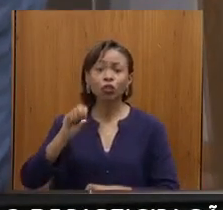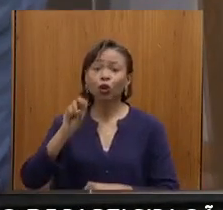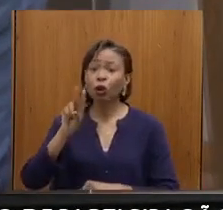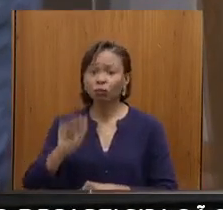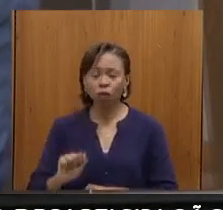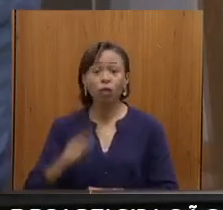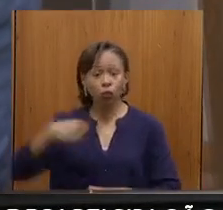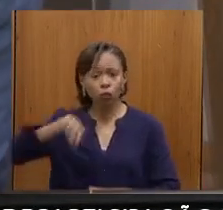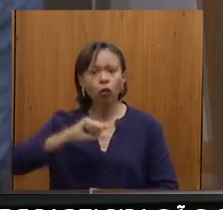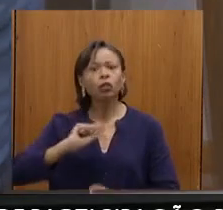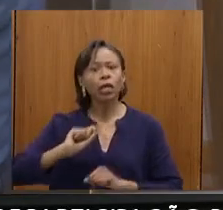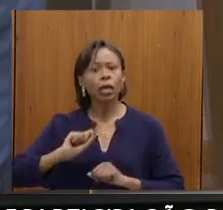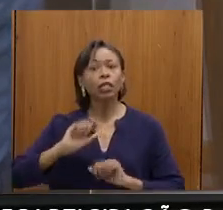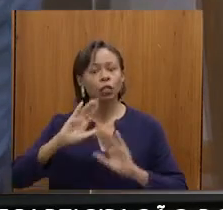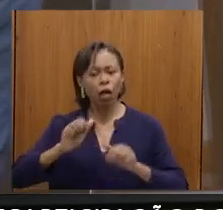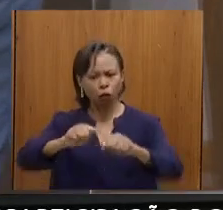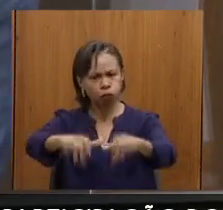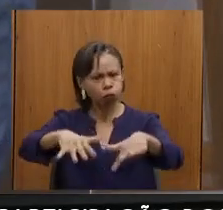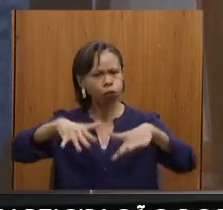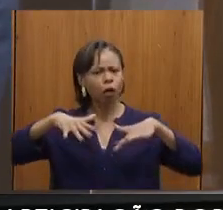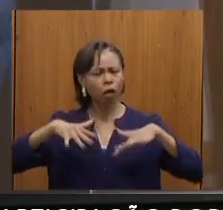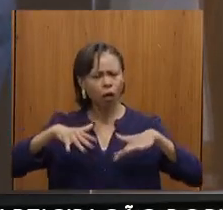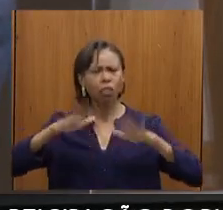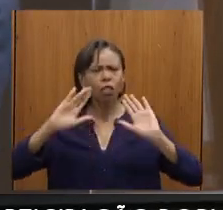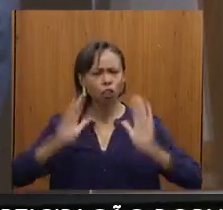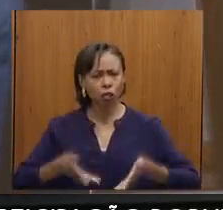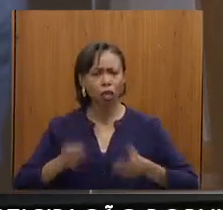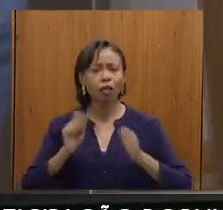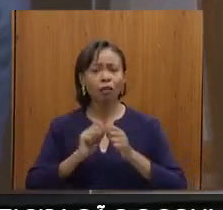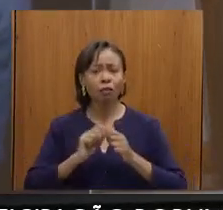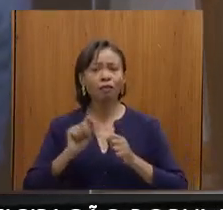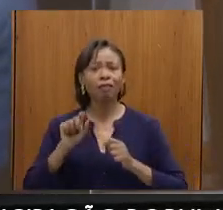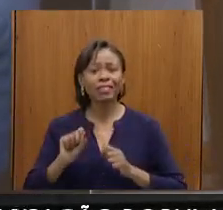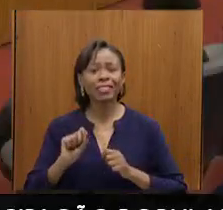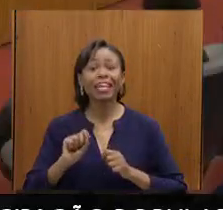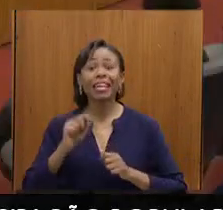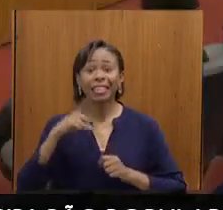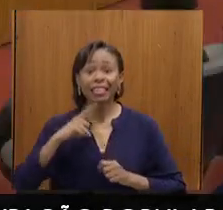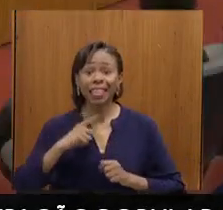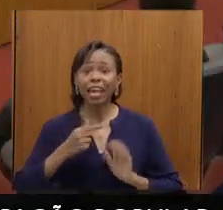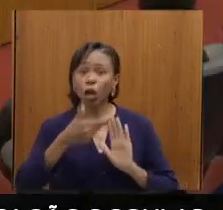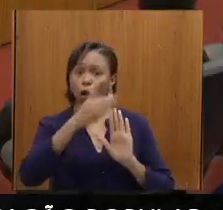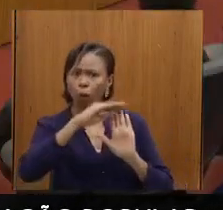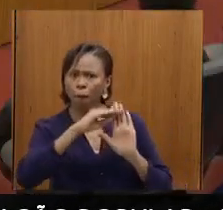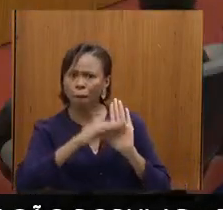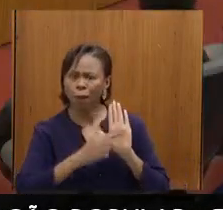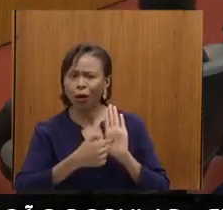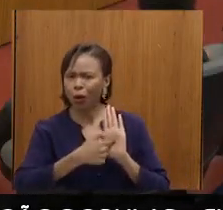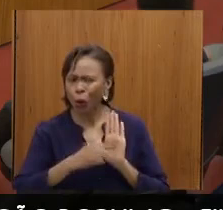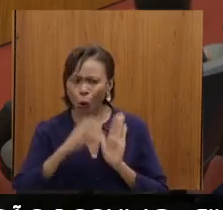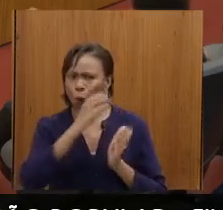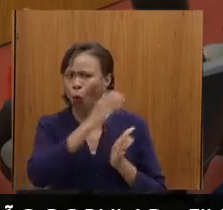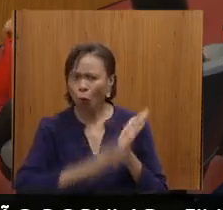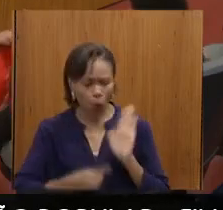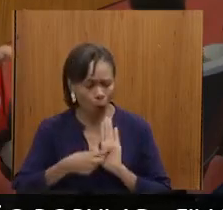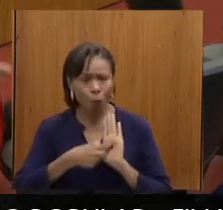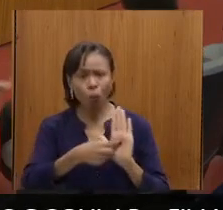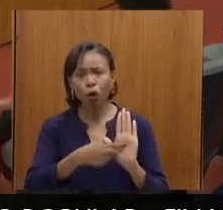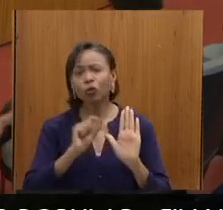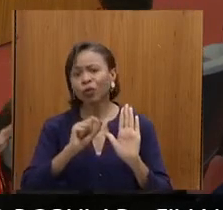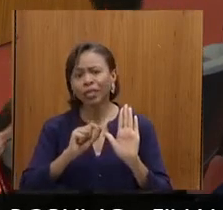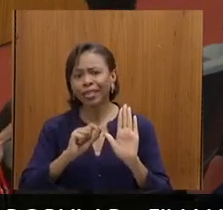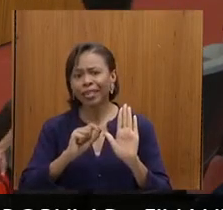fizemos audiência, depois vou te presentear com o livro, tem um capítulo sobre a modelo de